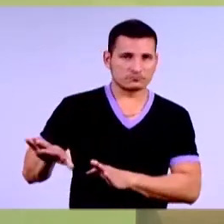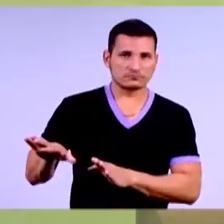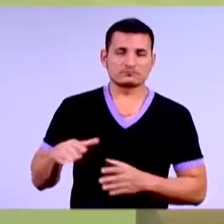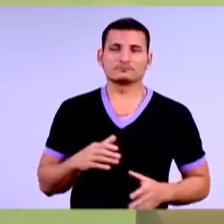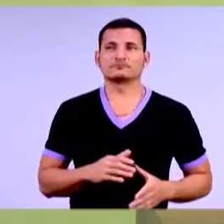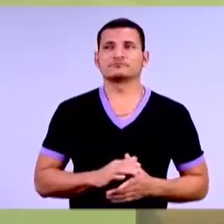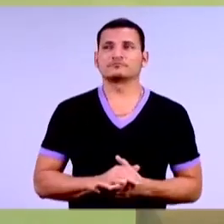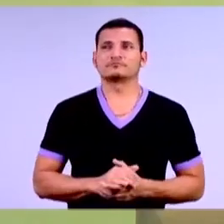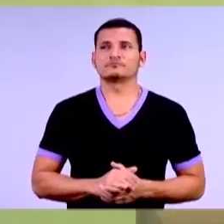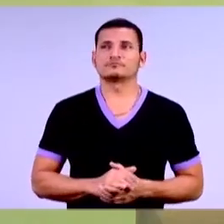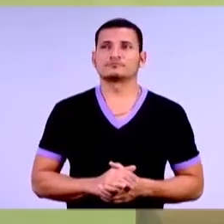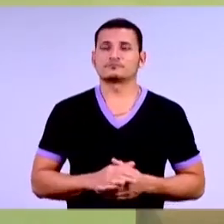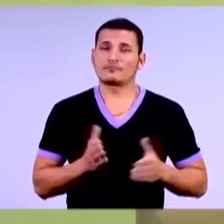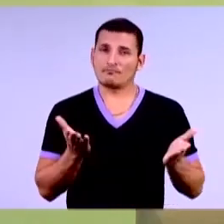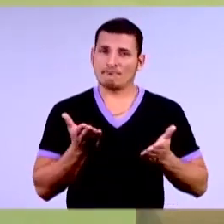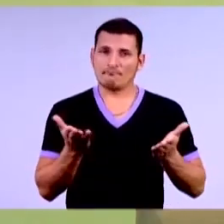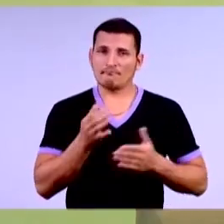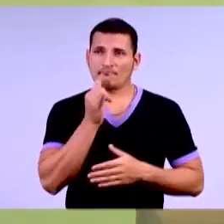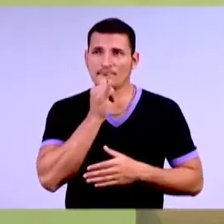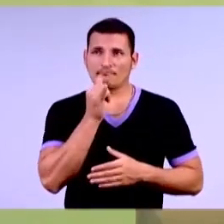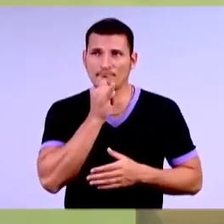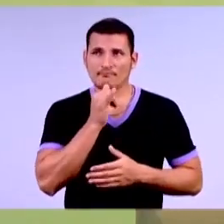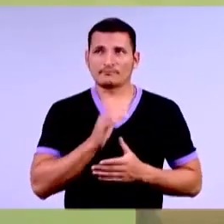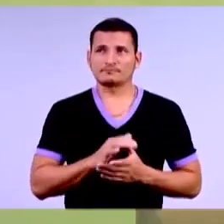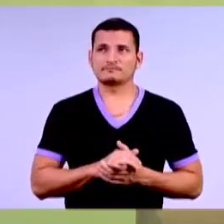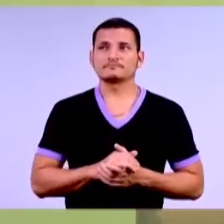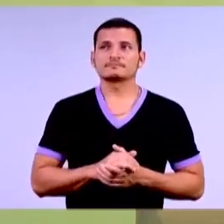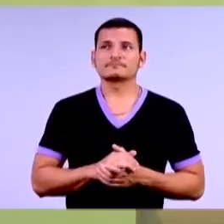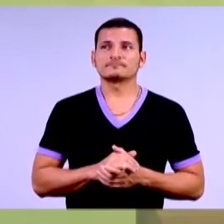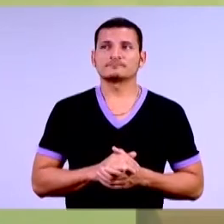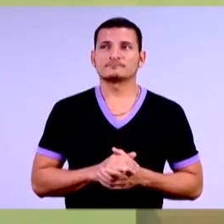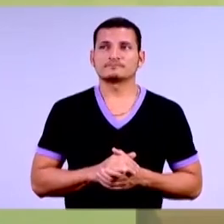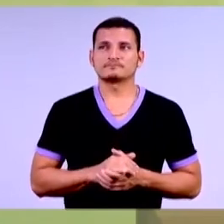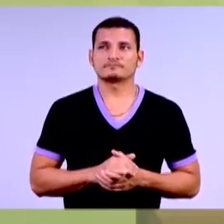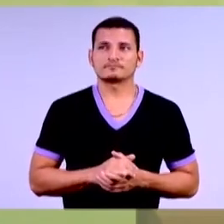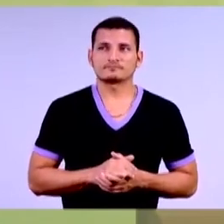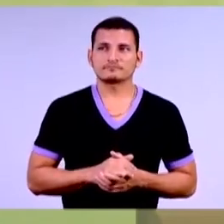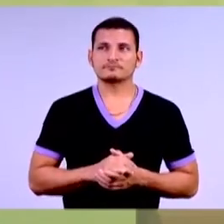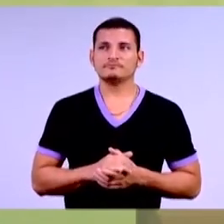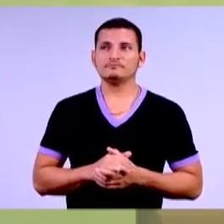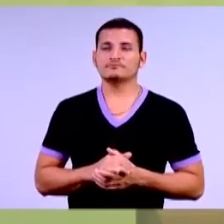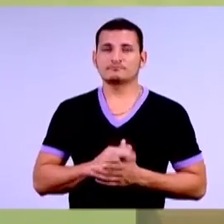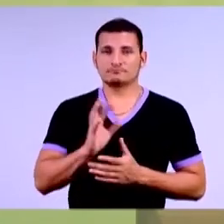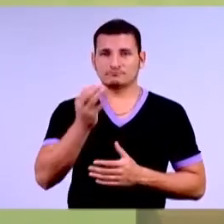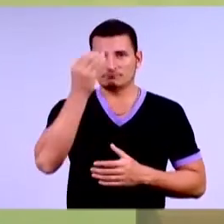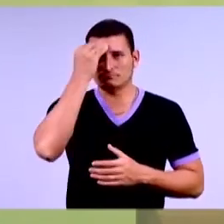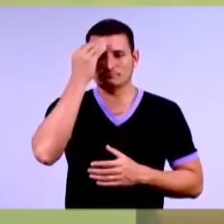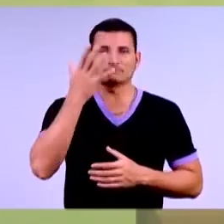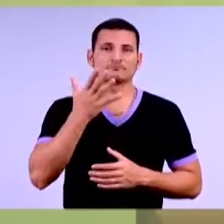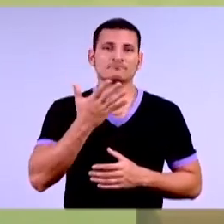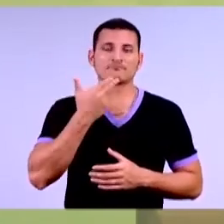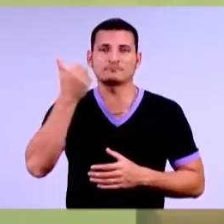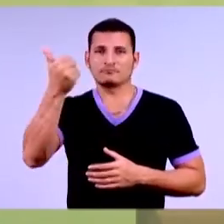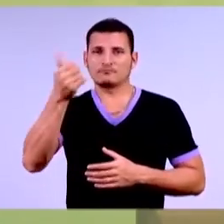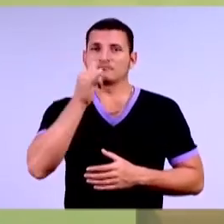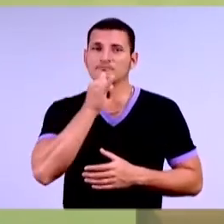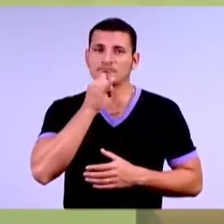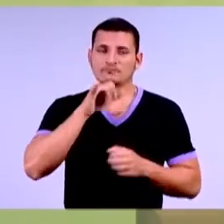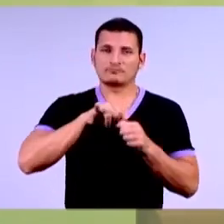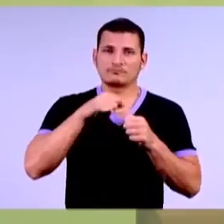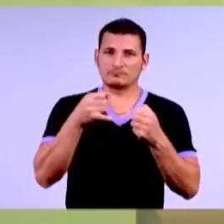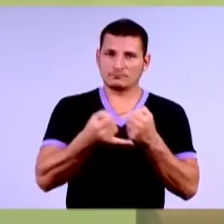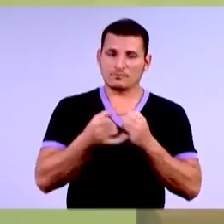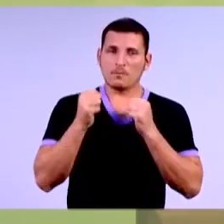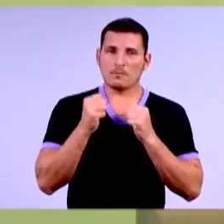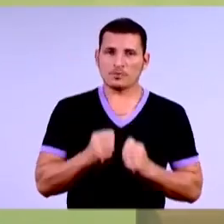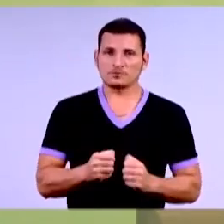vamos a exemplos para ratificar pra gente assimila melhor é exemplo é de adjetivo você se